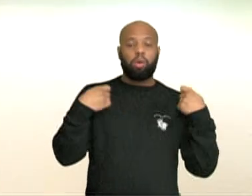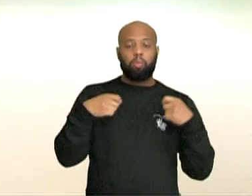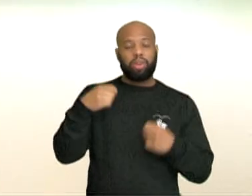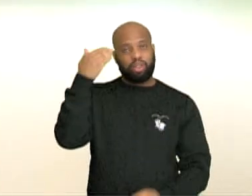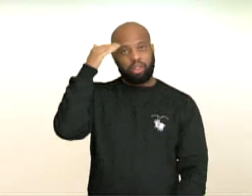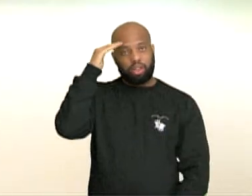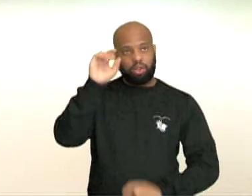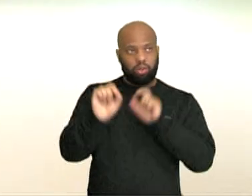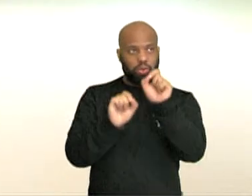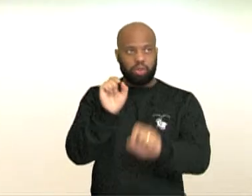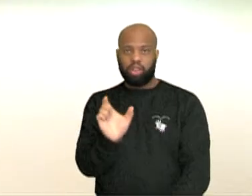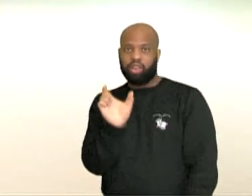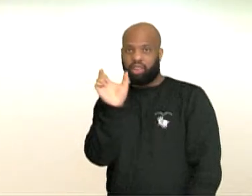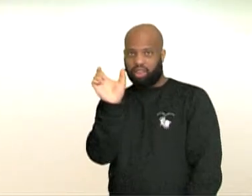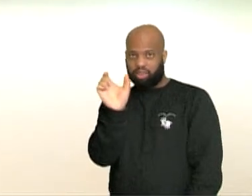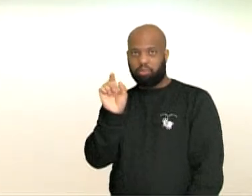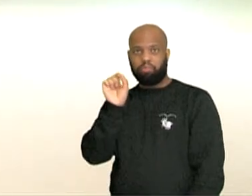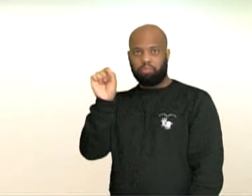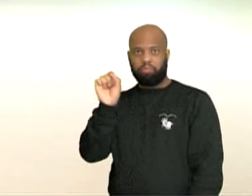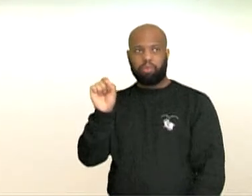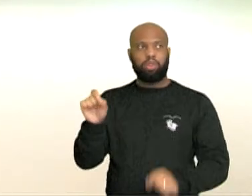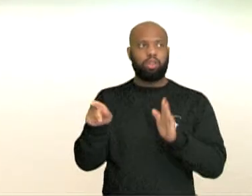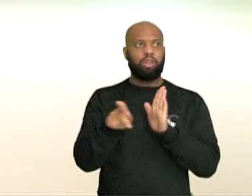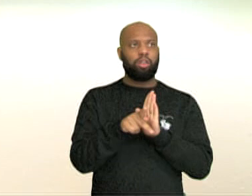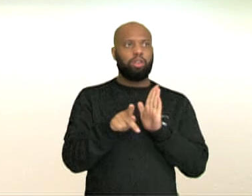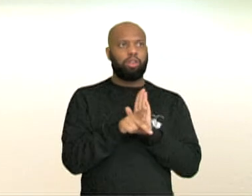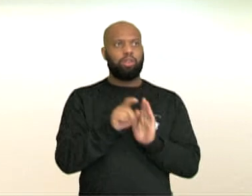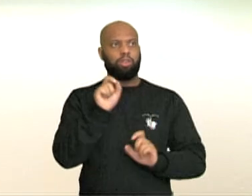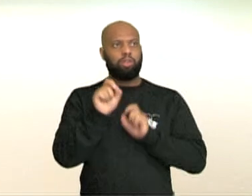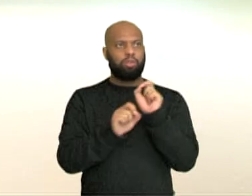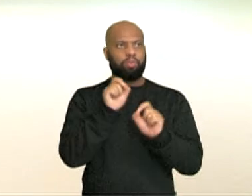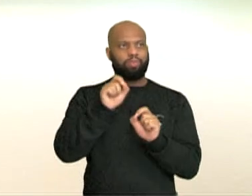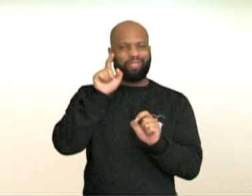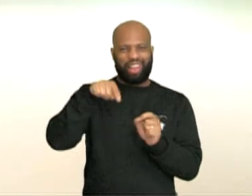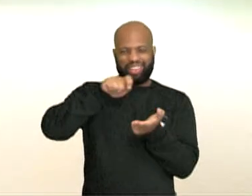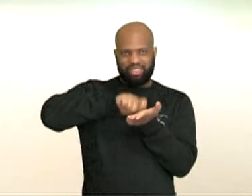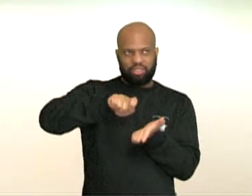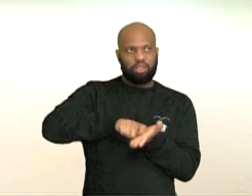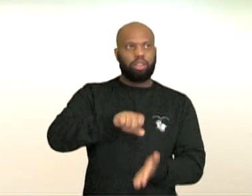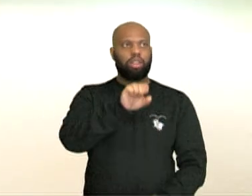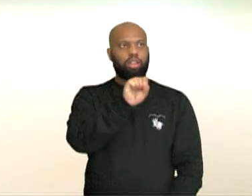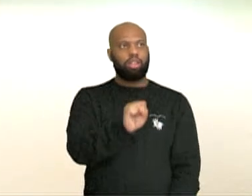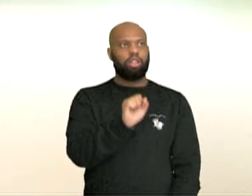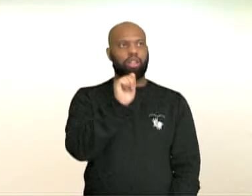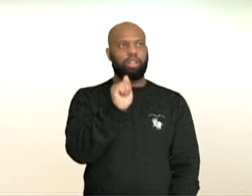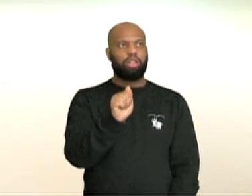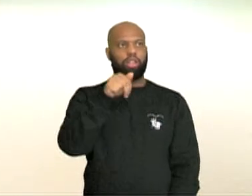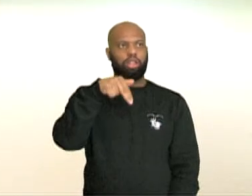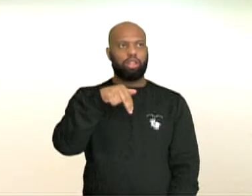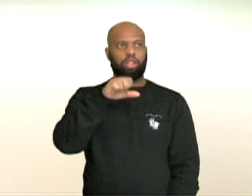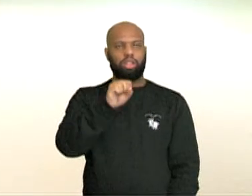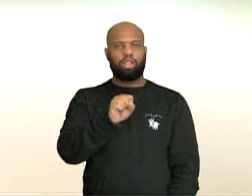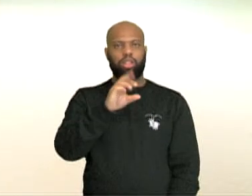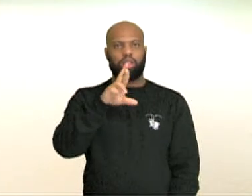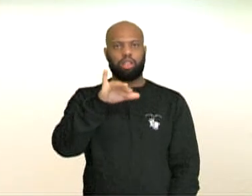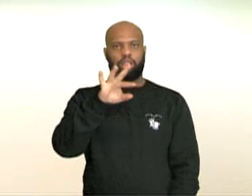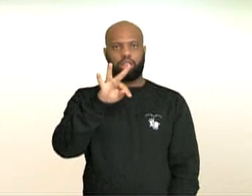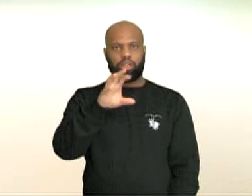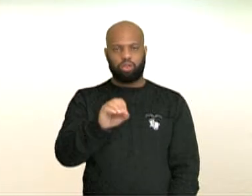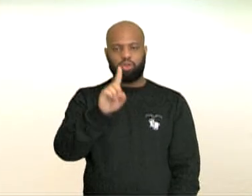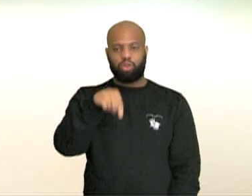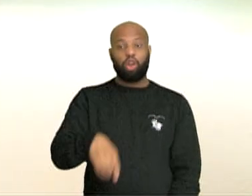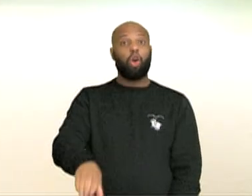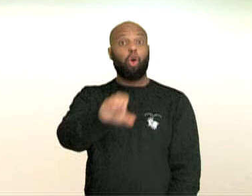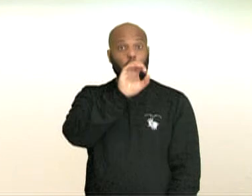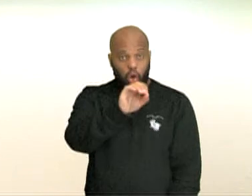Que é uma palavra que deriva lá do sânscrito. E no caso do sânscrito é o yoga. Quando